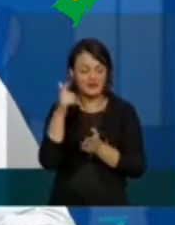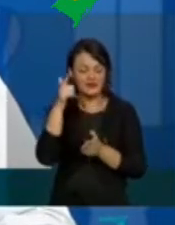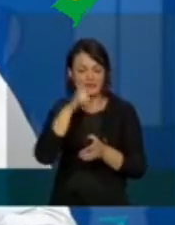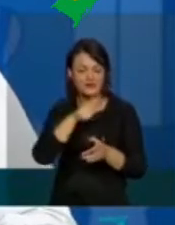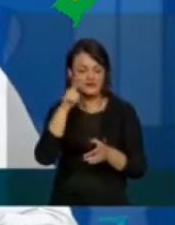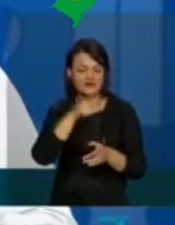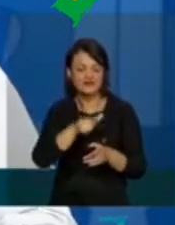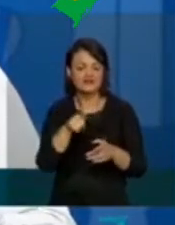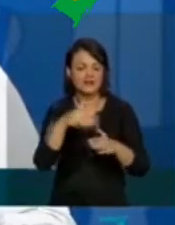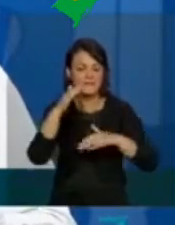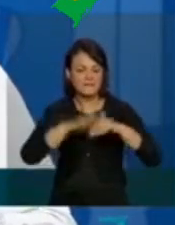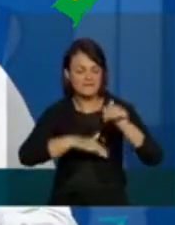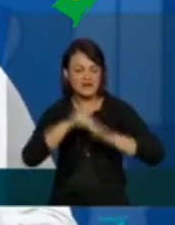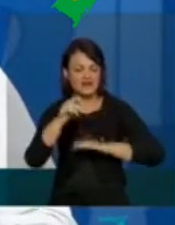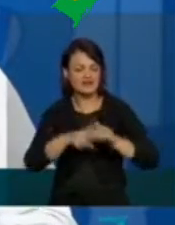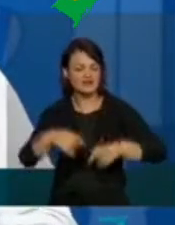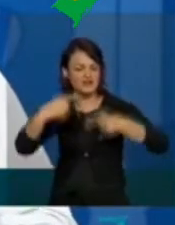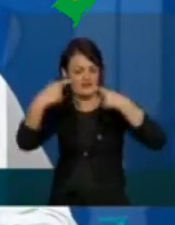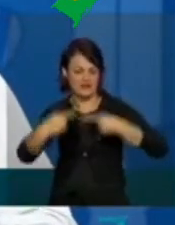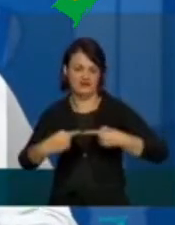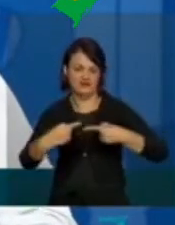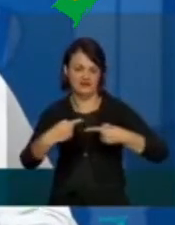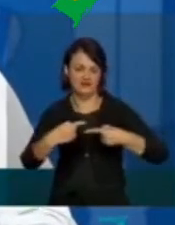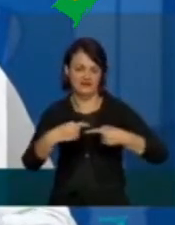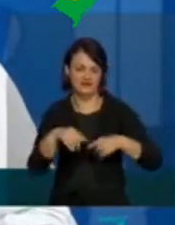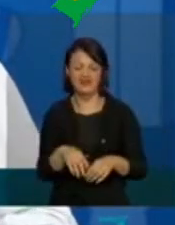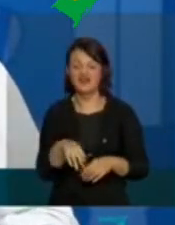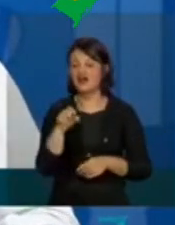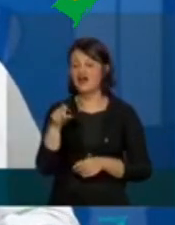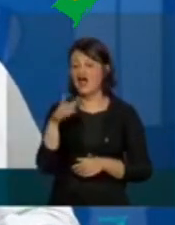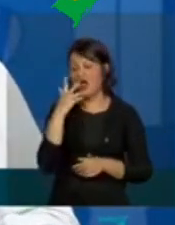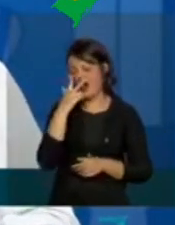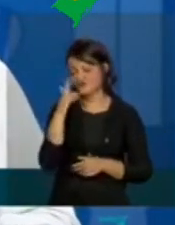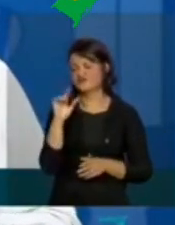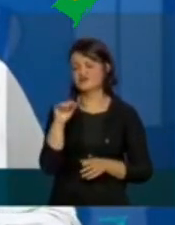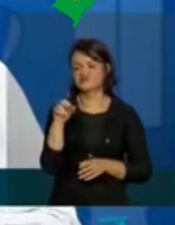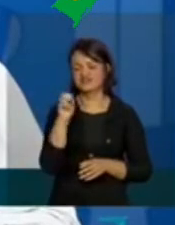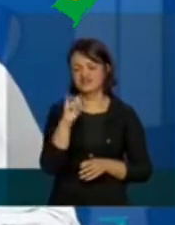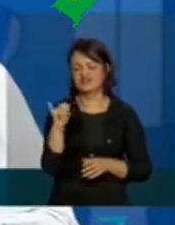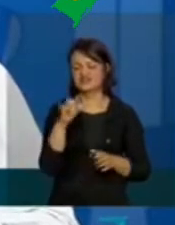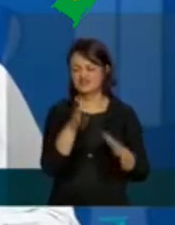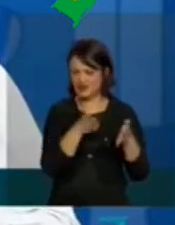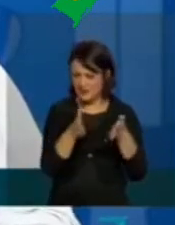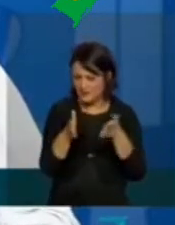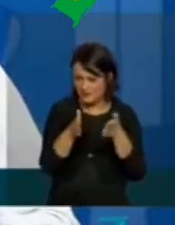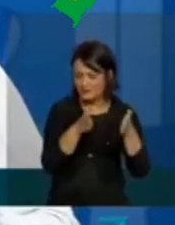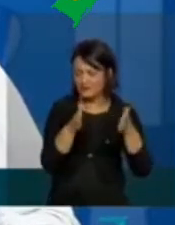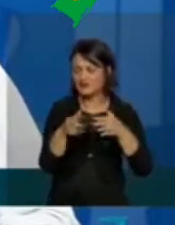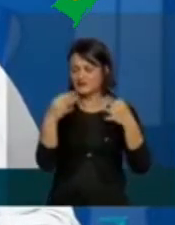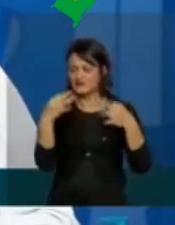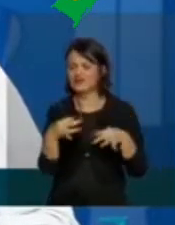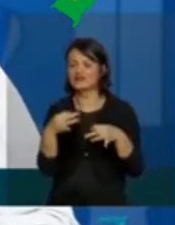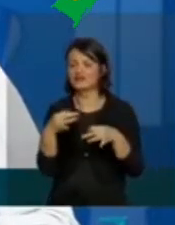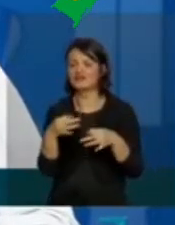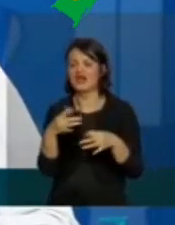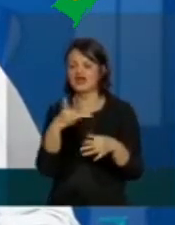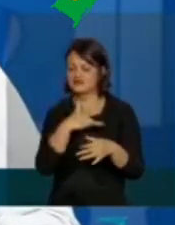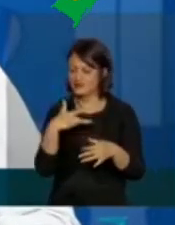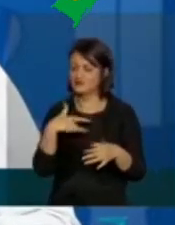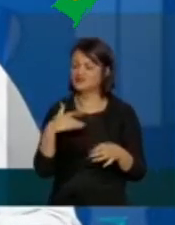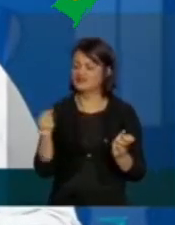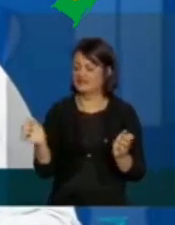das melhores práticas para enfrentá-los. Acho que se a gente for dessa maneira, a saúde